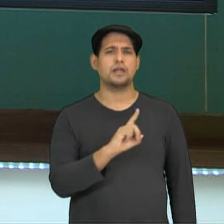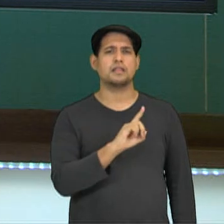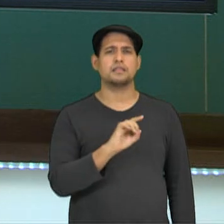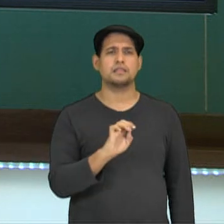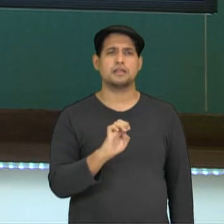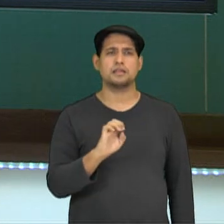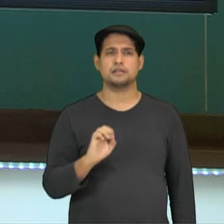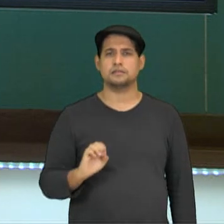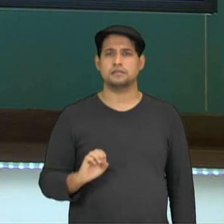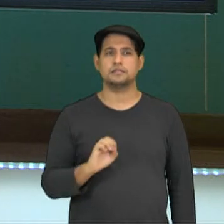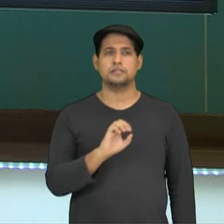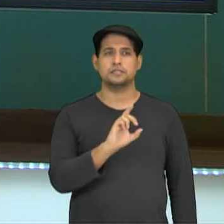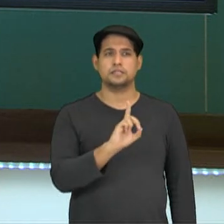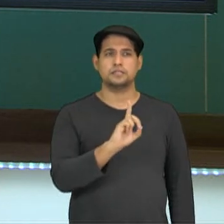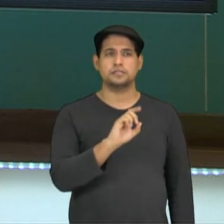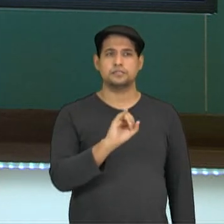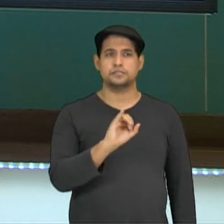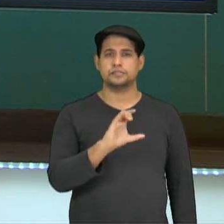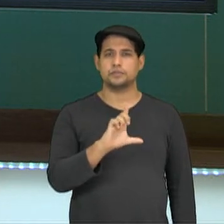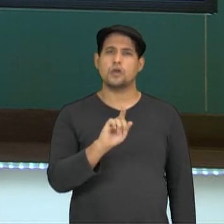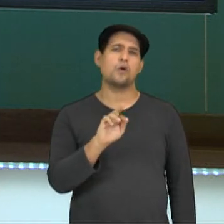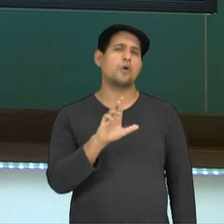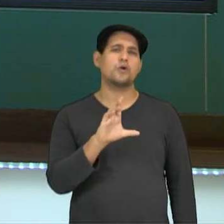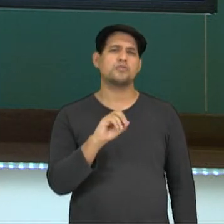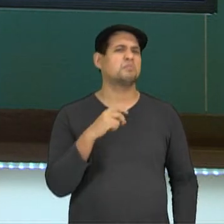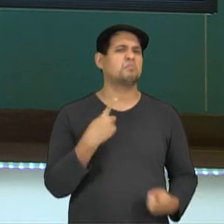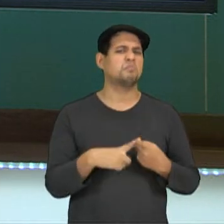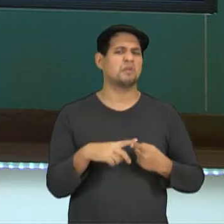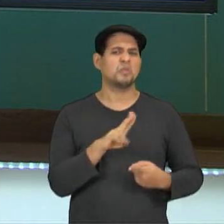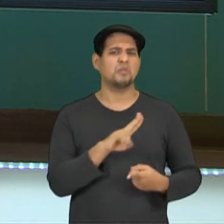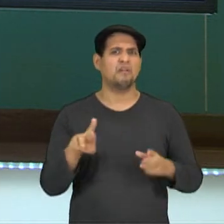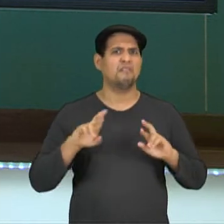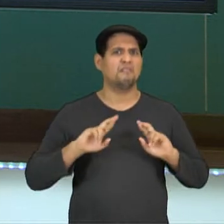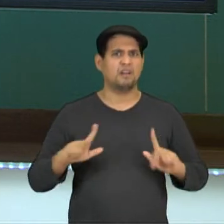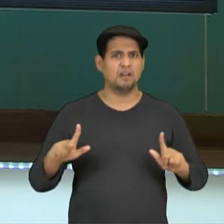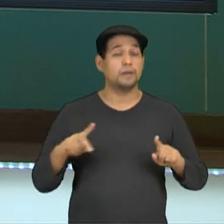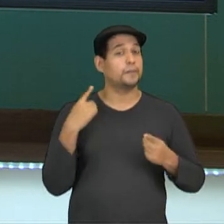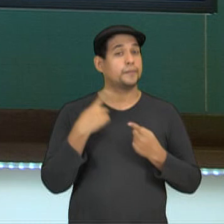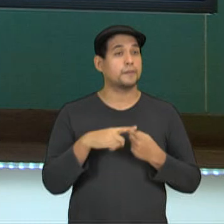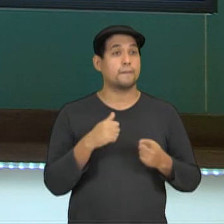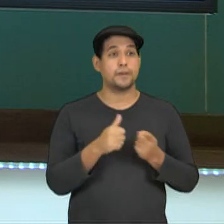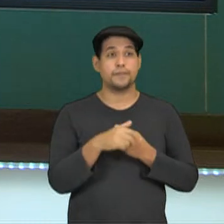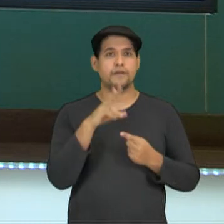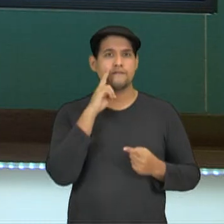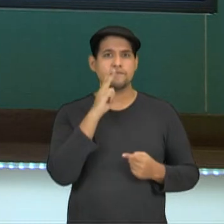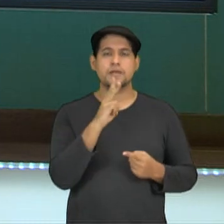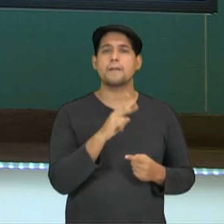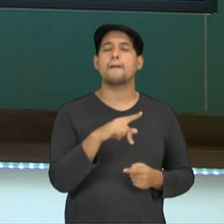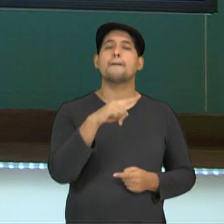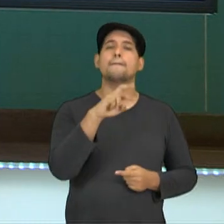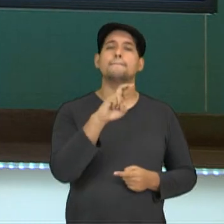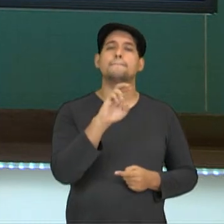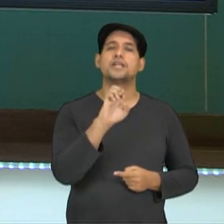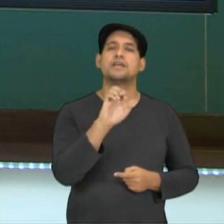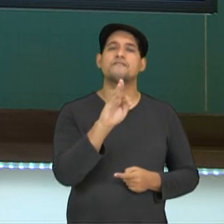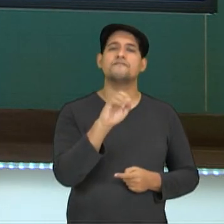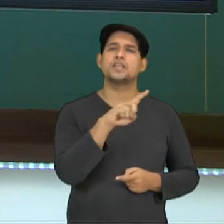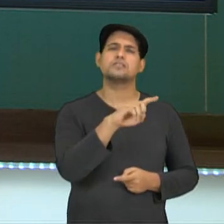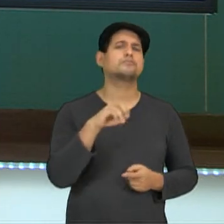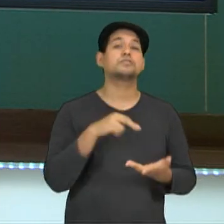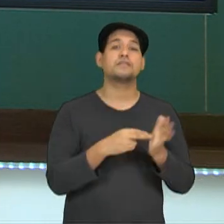tem esse nomão diferentão aí? Porque primeiro a gente olha o prefixo do oxigênio. Você